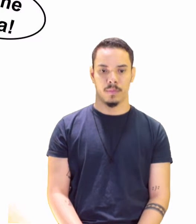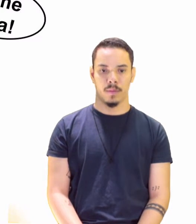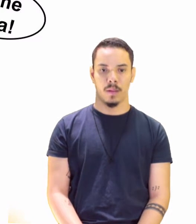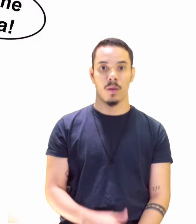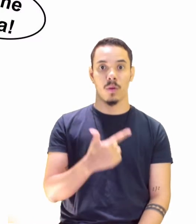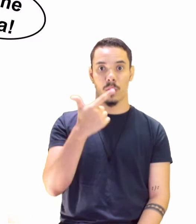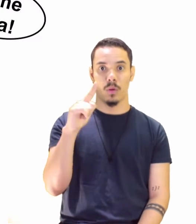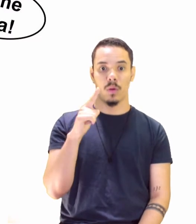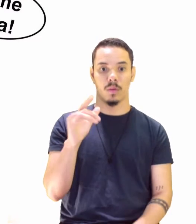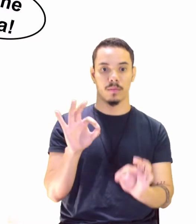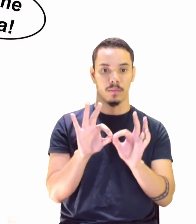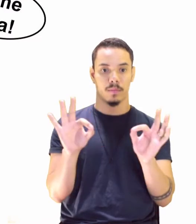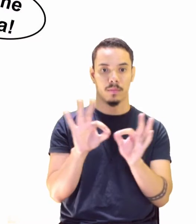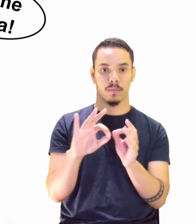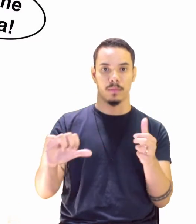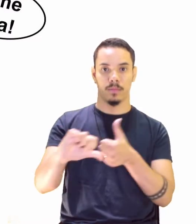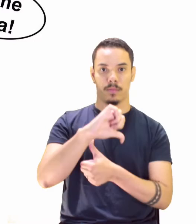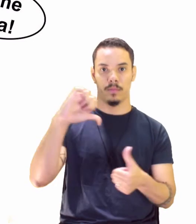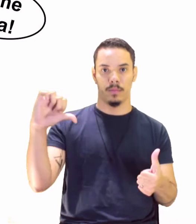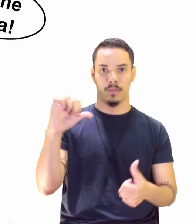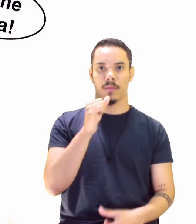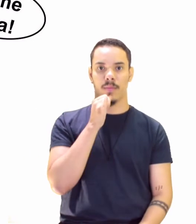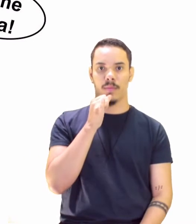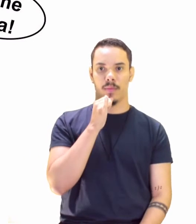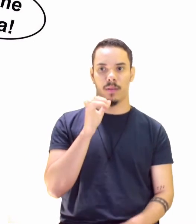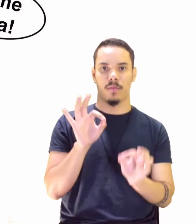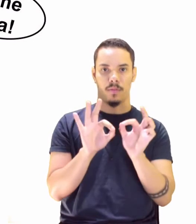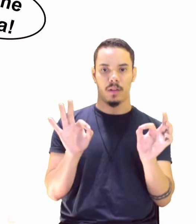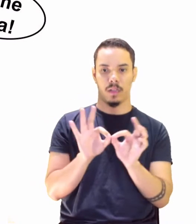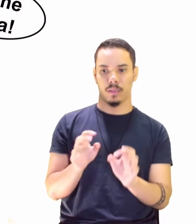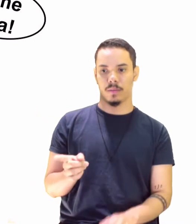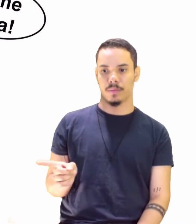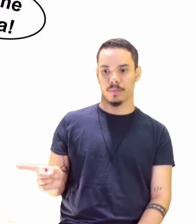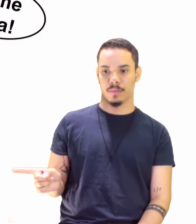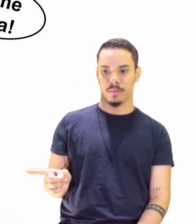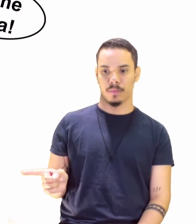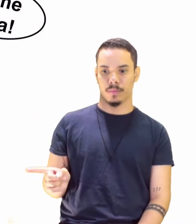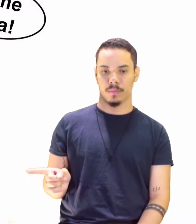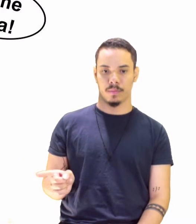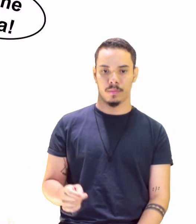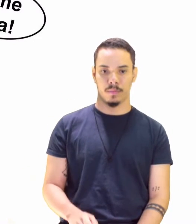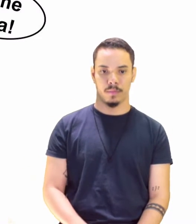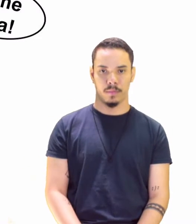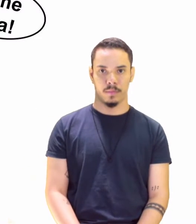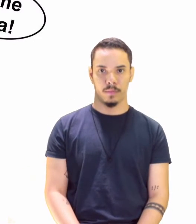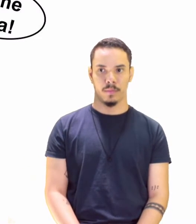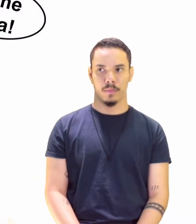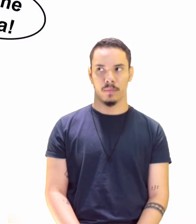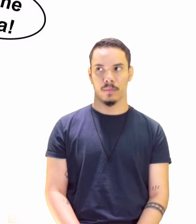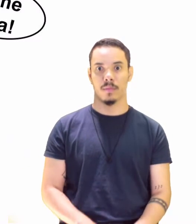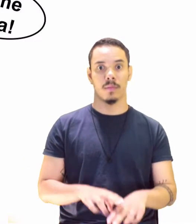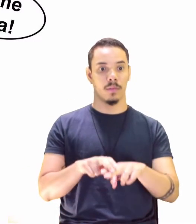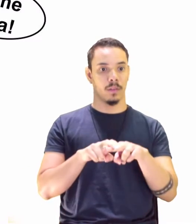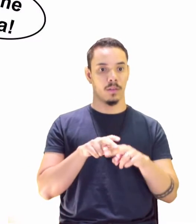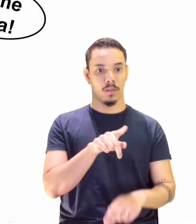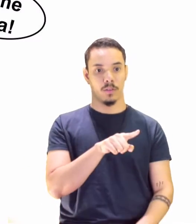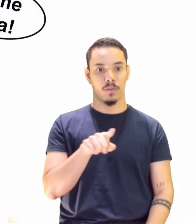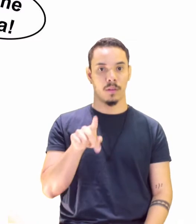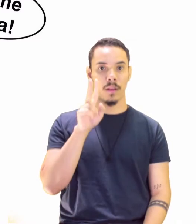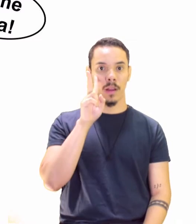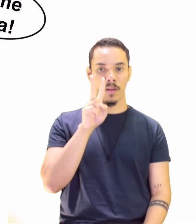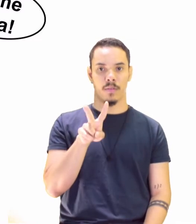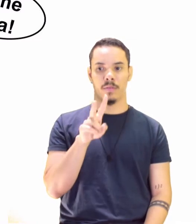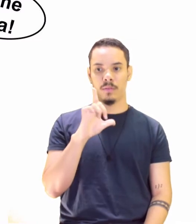não é de maior primor que o meu. Então, nessa primeira, aqui você está vendo, ó, que ela